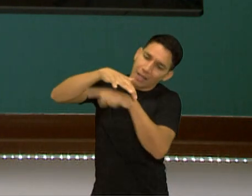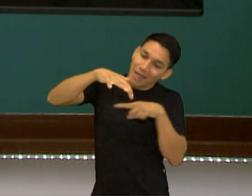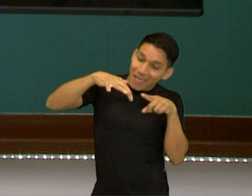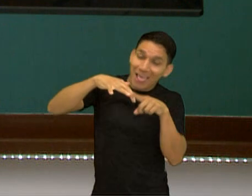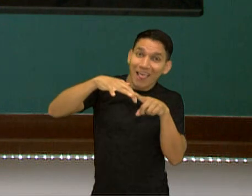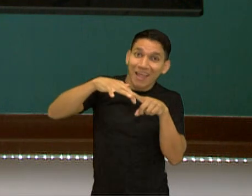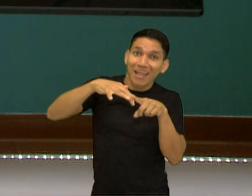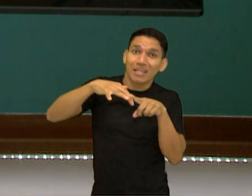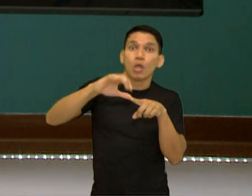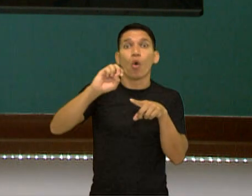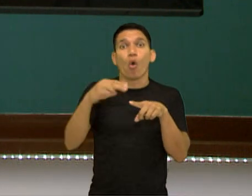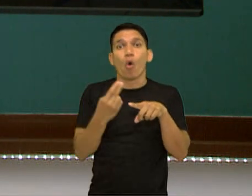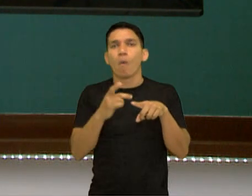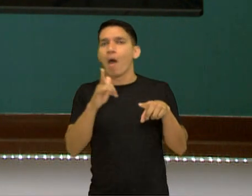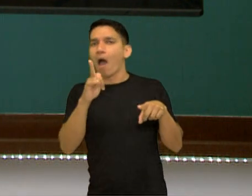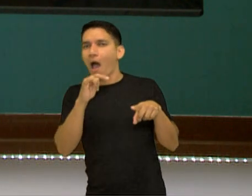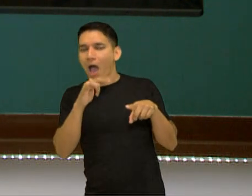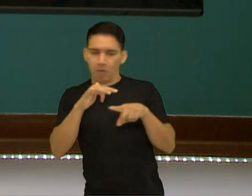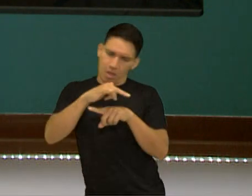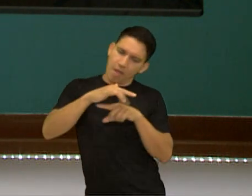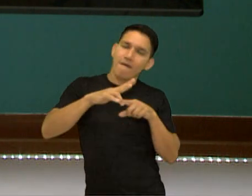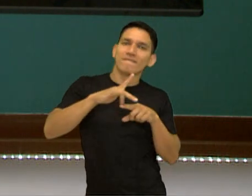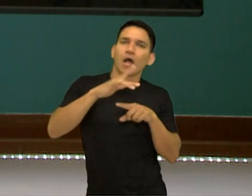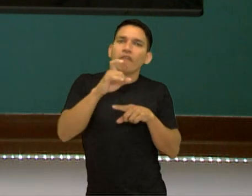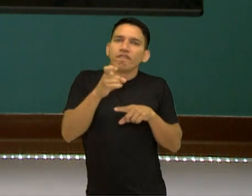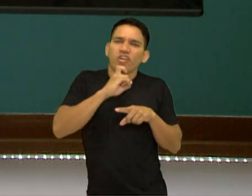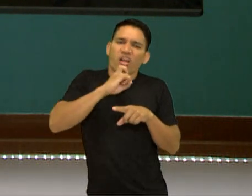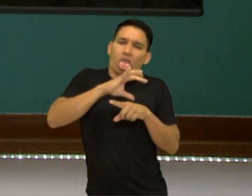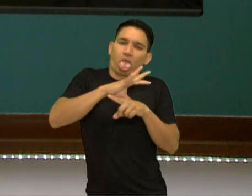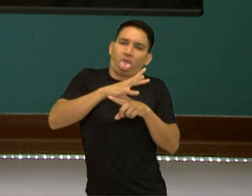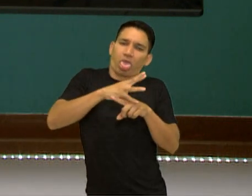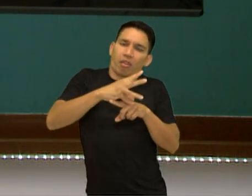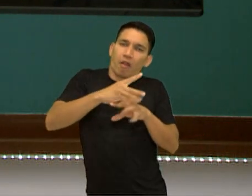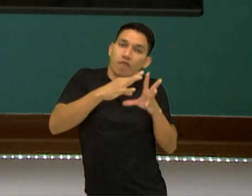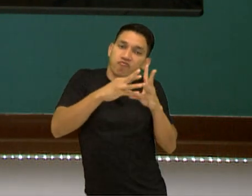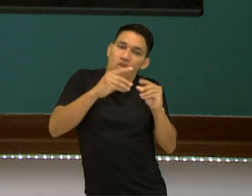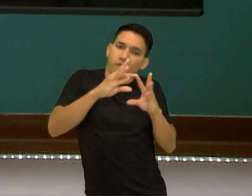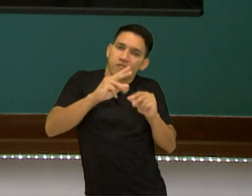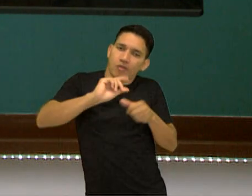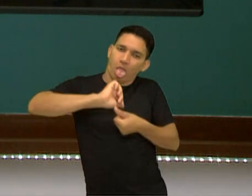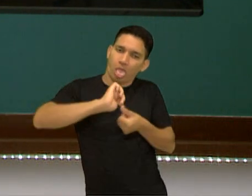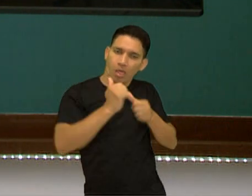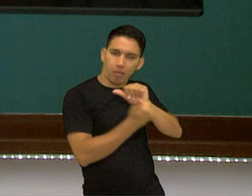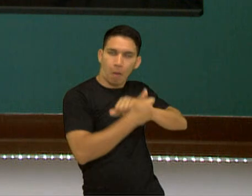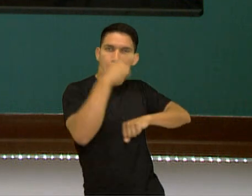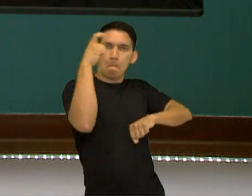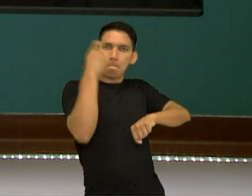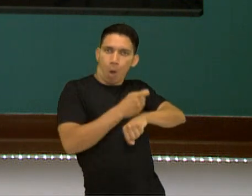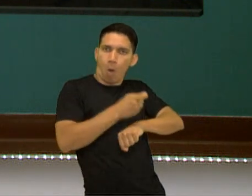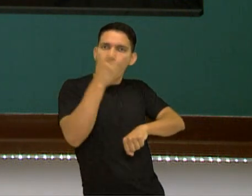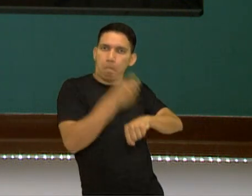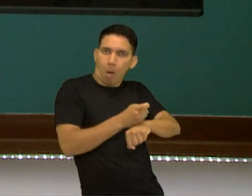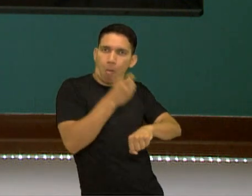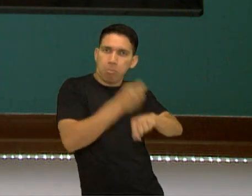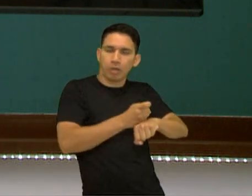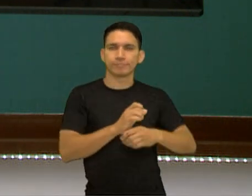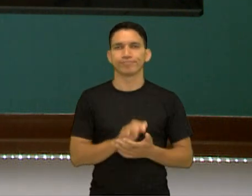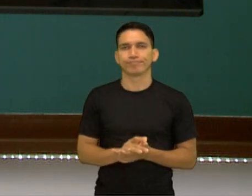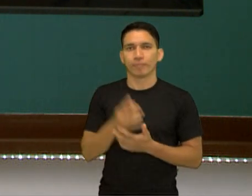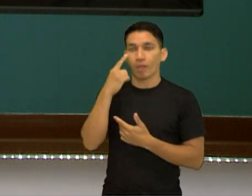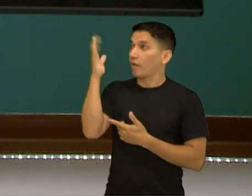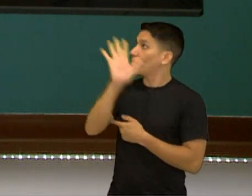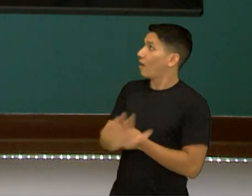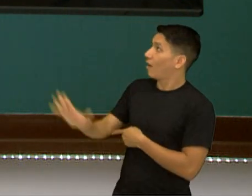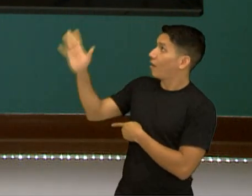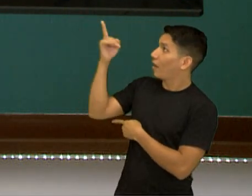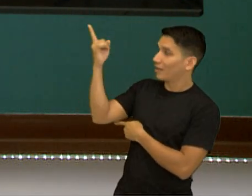com a atmosfera, ela vai se resfriando e vai saindo desse estado pastoso e indo para o estado físico. E nessa tela aqui, ó, você está